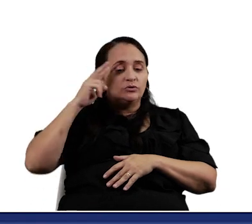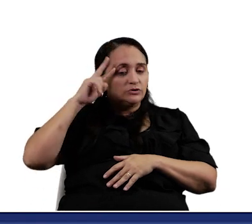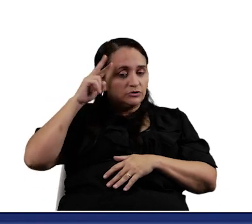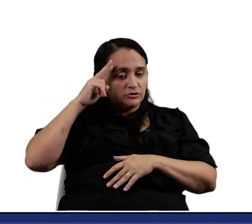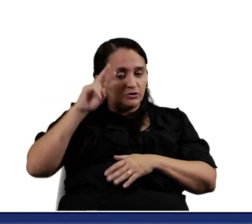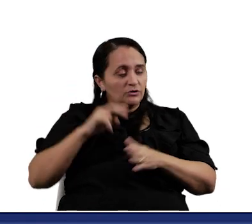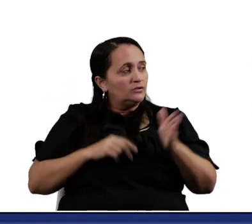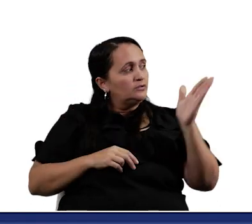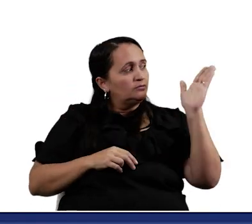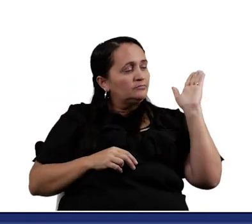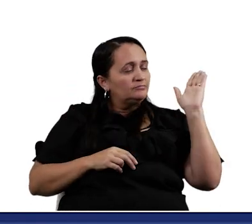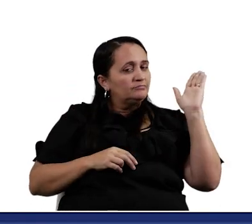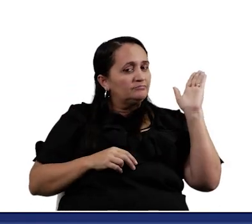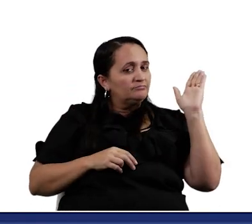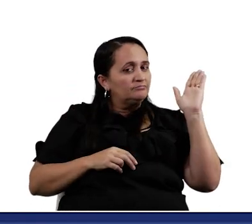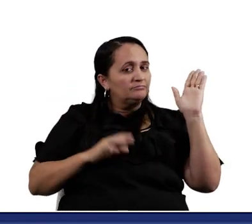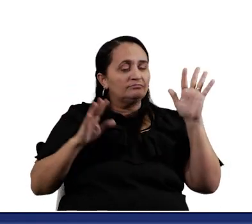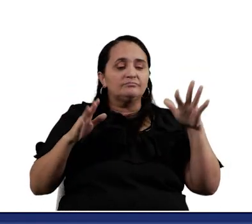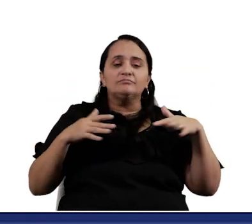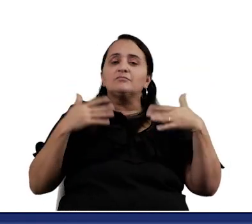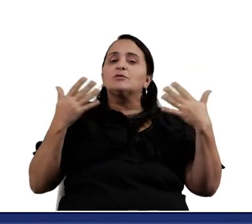história que vamos falar agora?